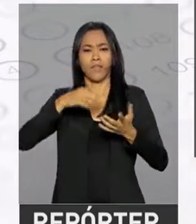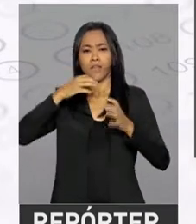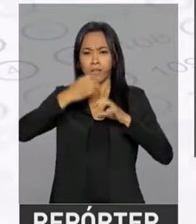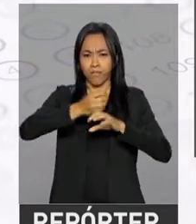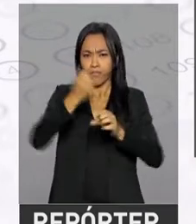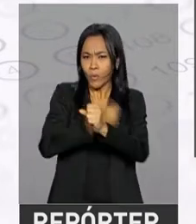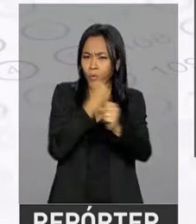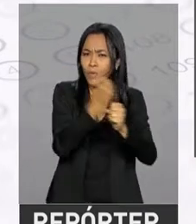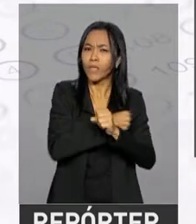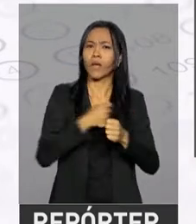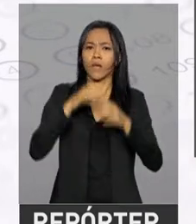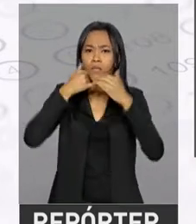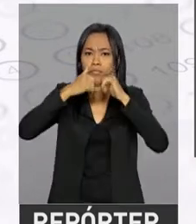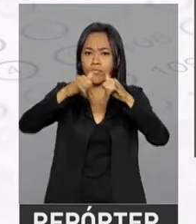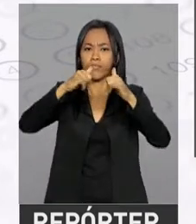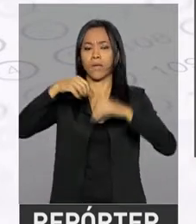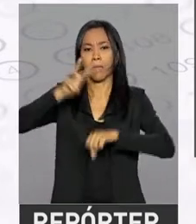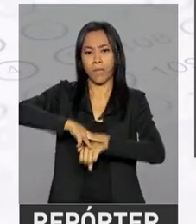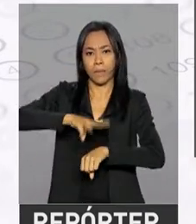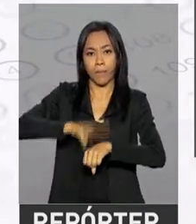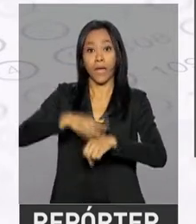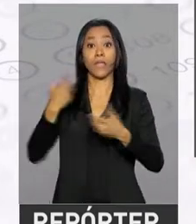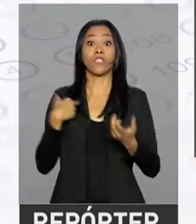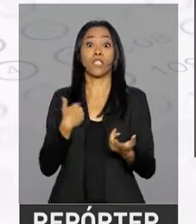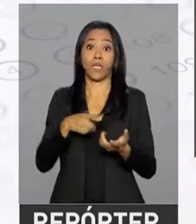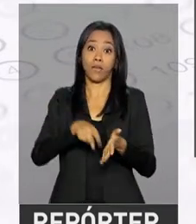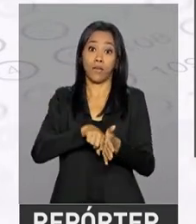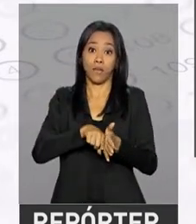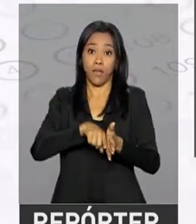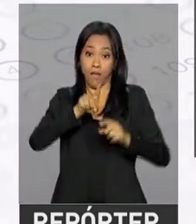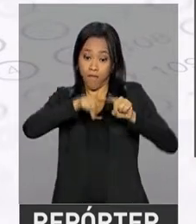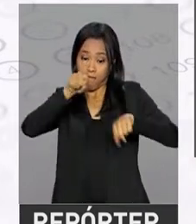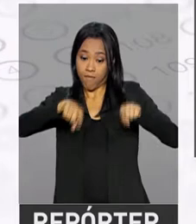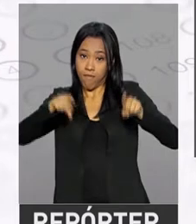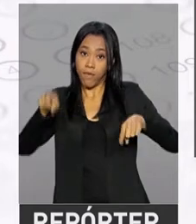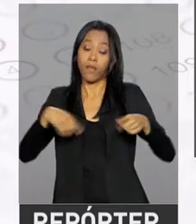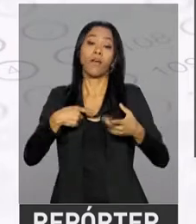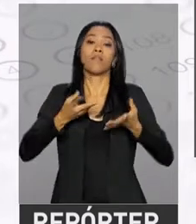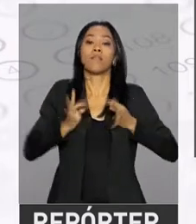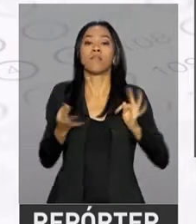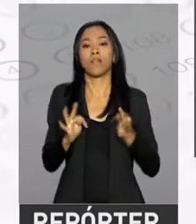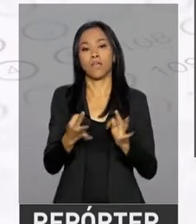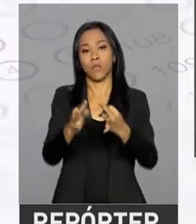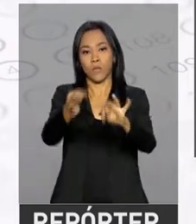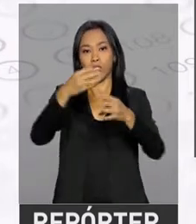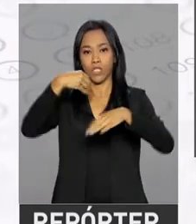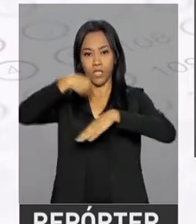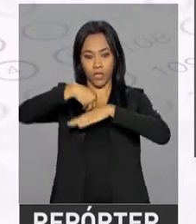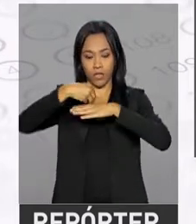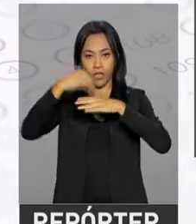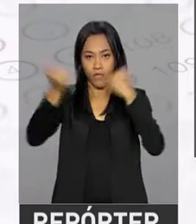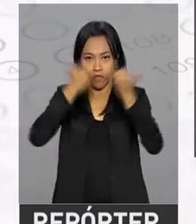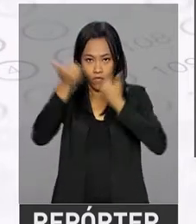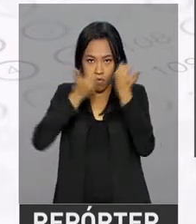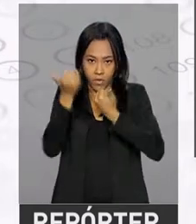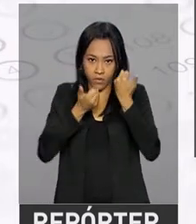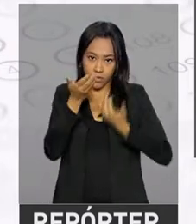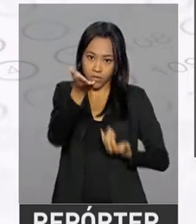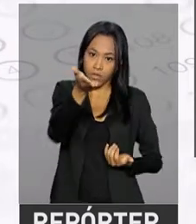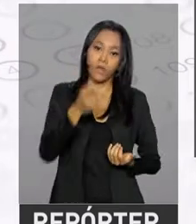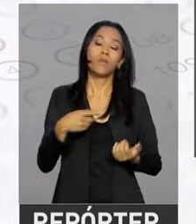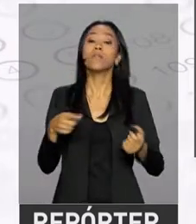elétrica matemática estatística tecnologia da informação com ênfase em suporte à rede de dados